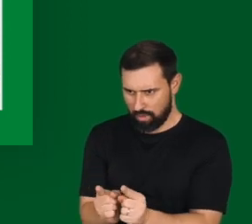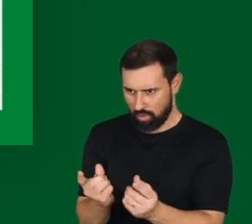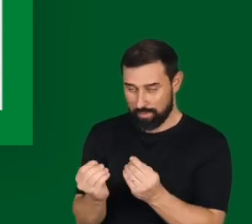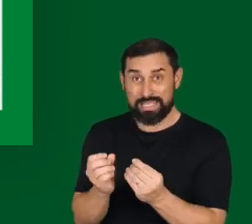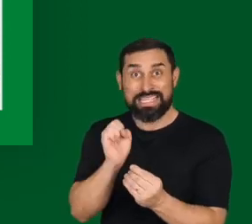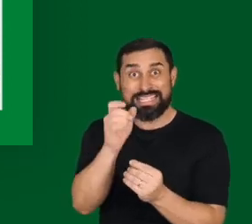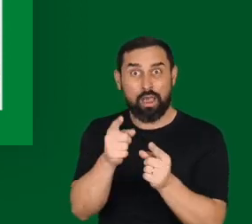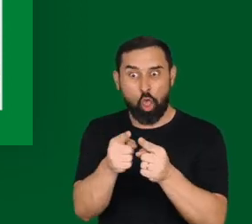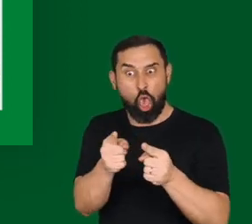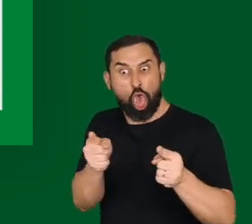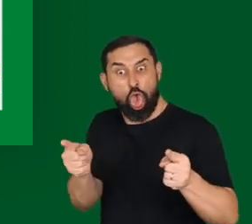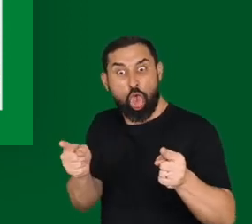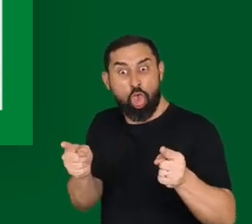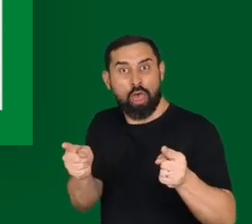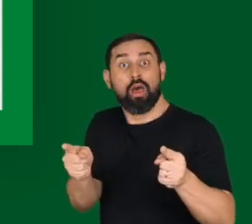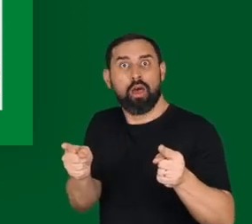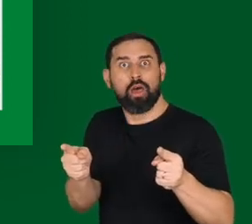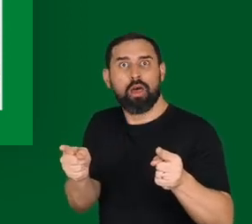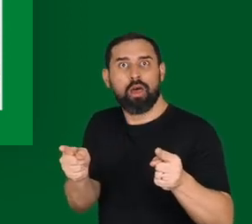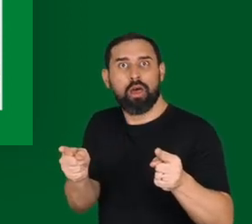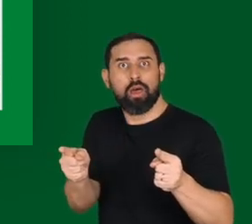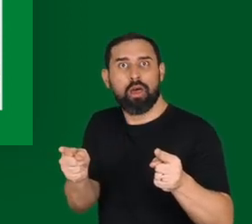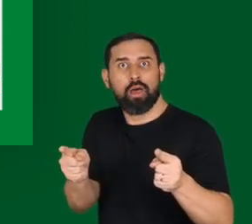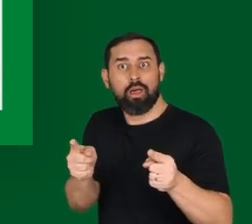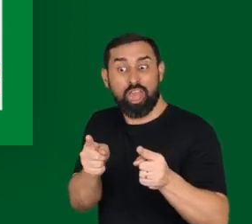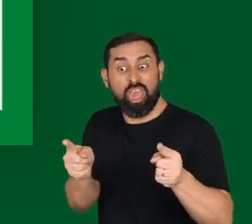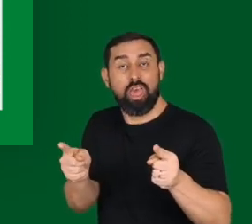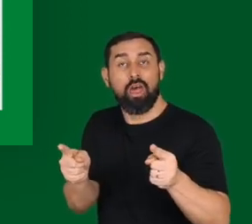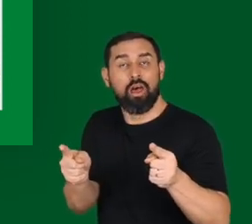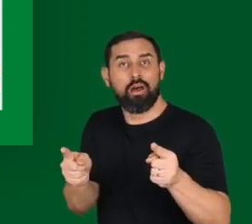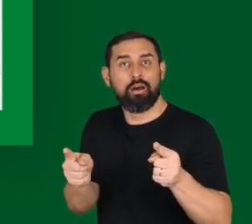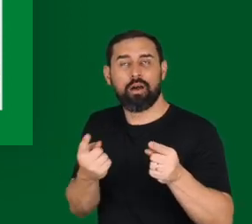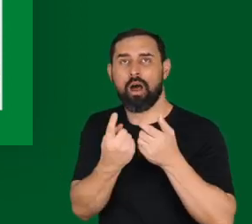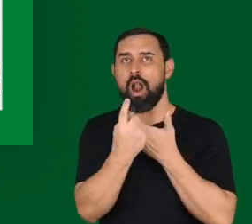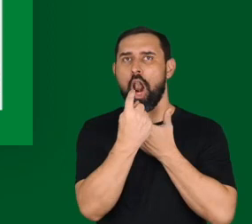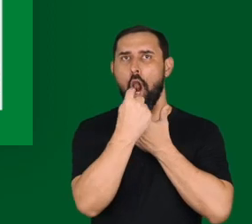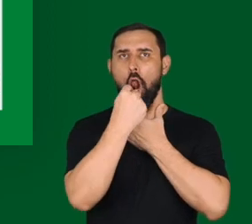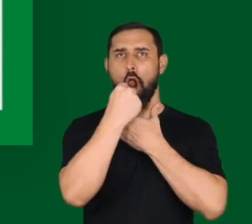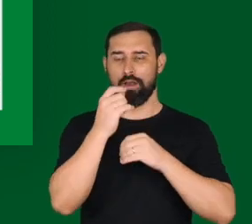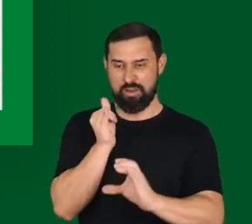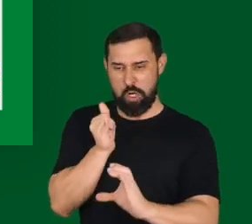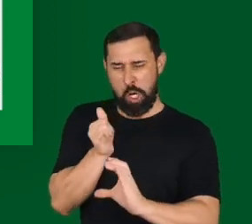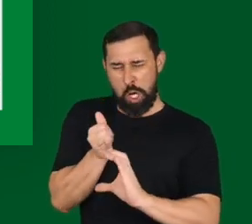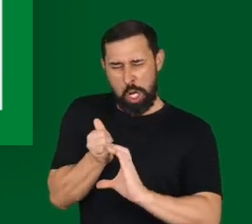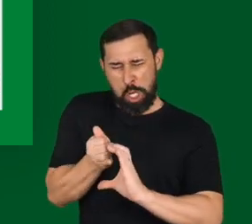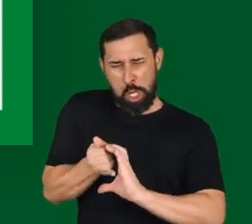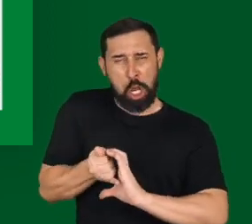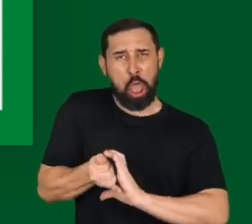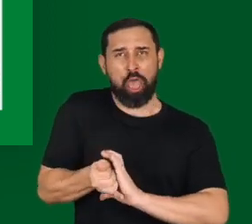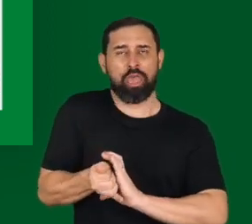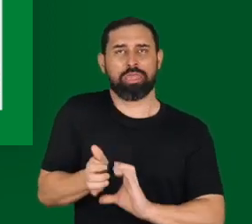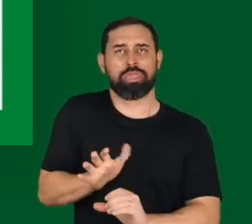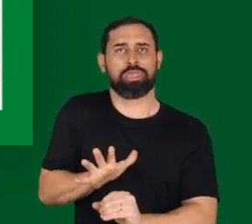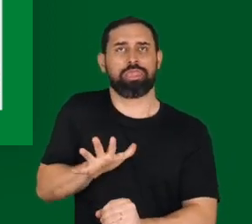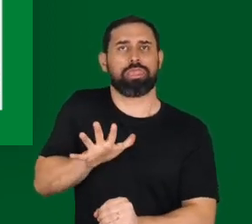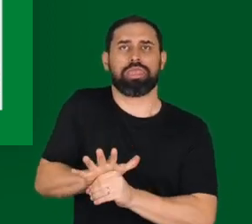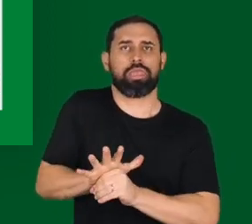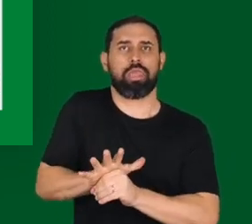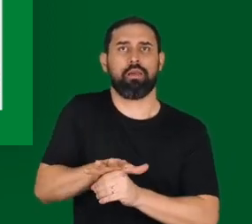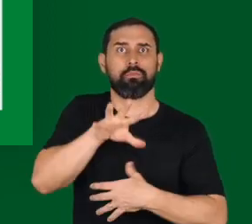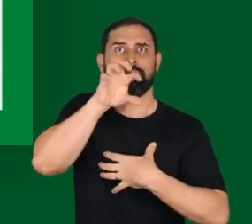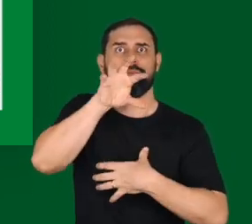medição? Porque se eu passar uma cânula muito grande, olha o que ela vai empurrar. Ela vai empurrar a glote sobre a via